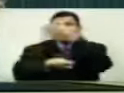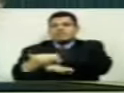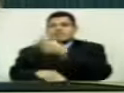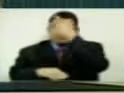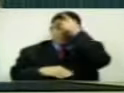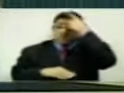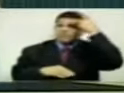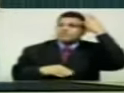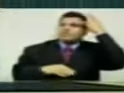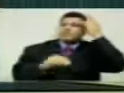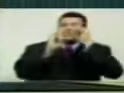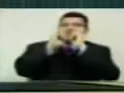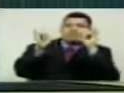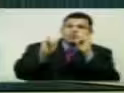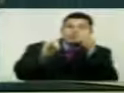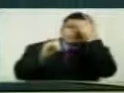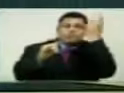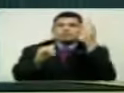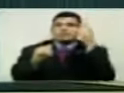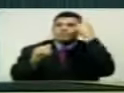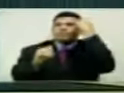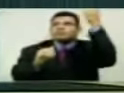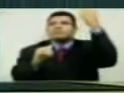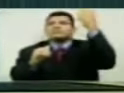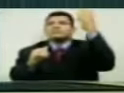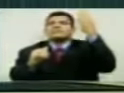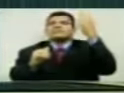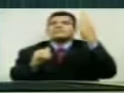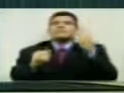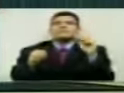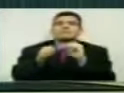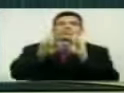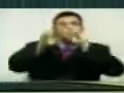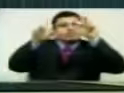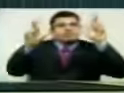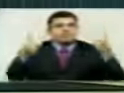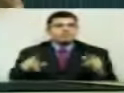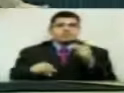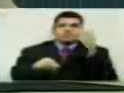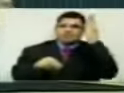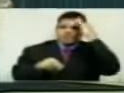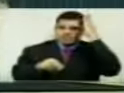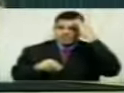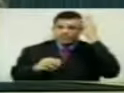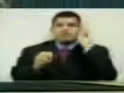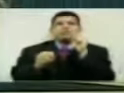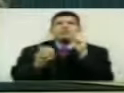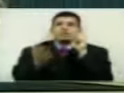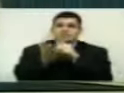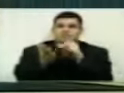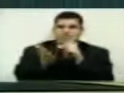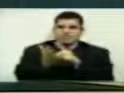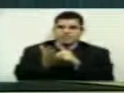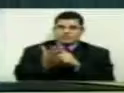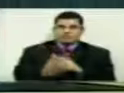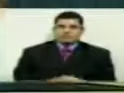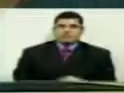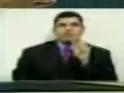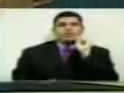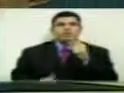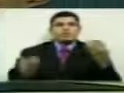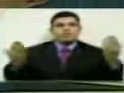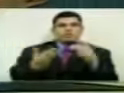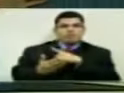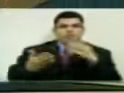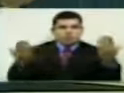para a população a ideia diferente do que sabe ser a verdade. O